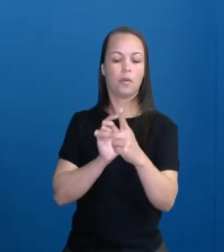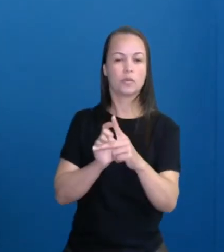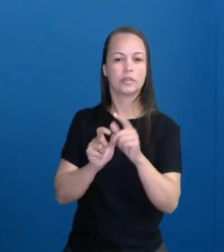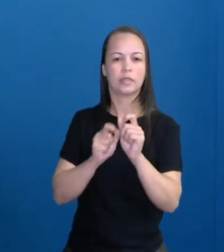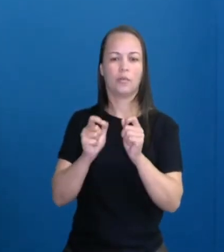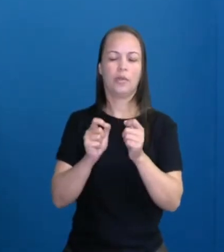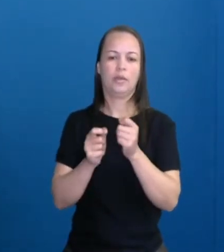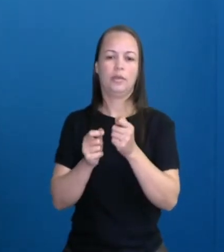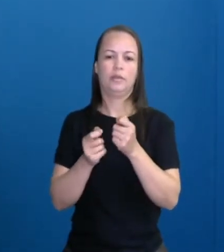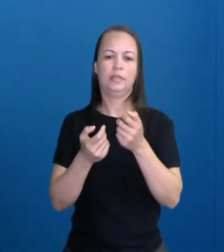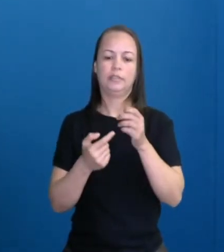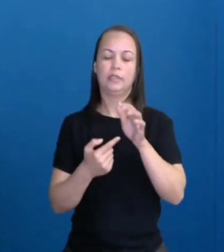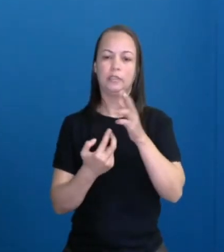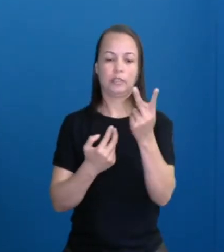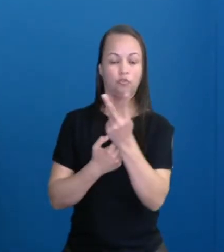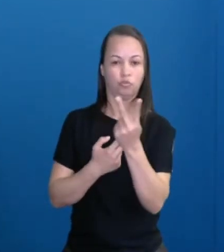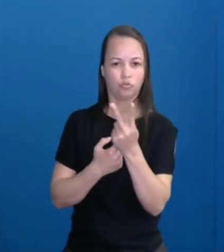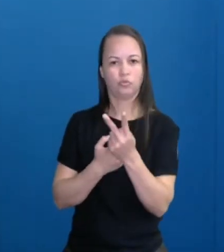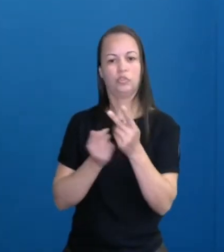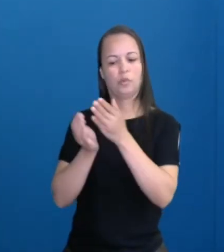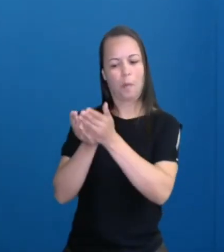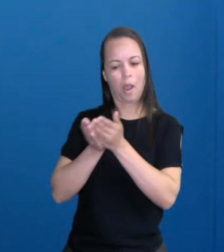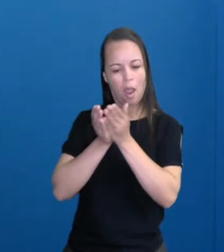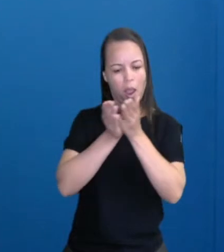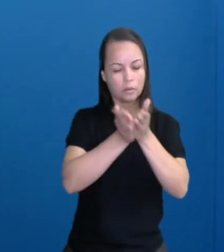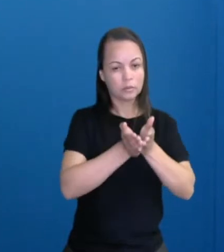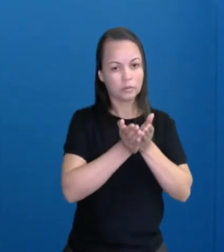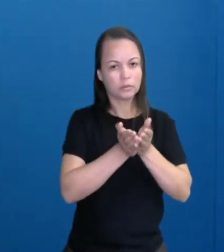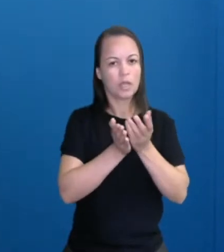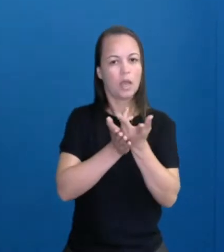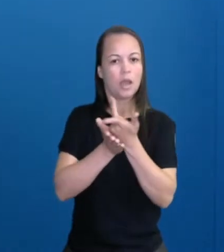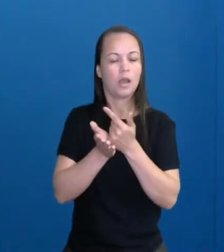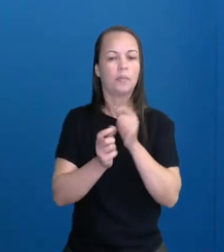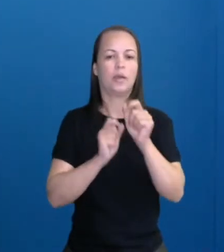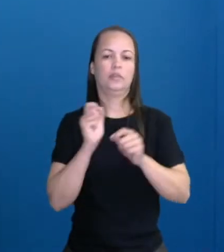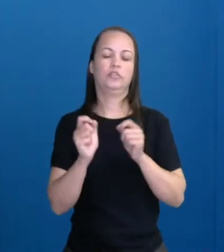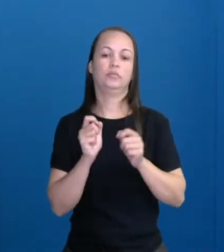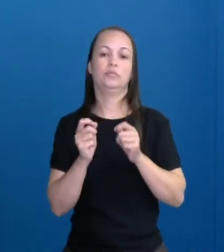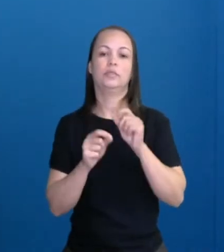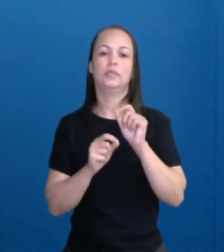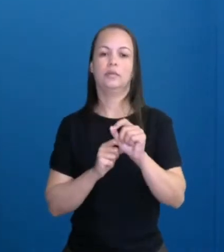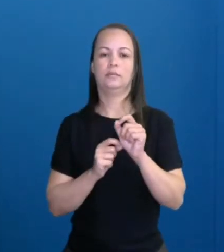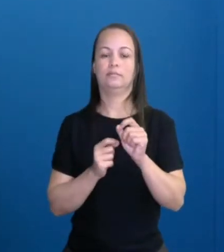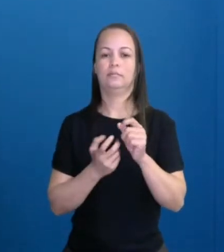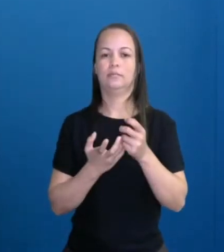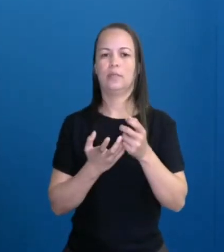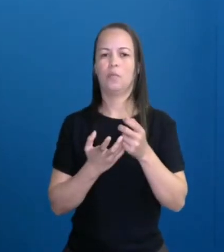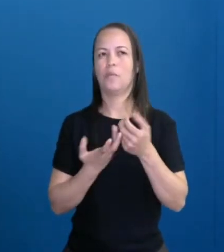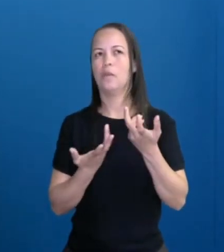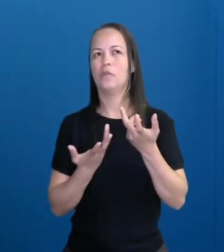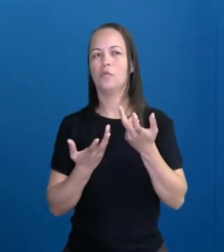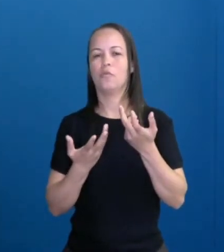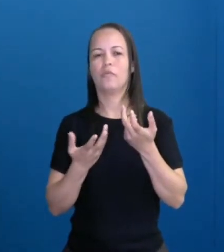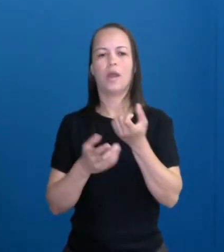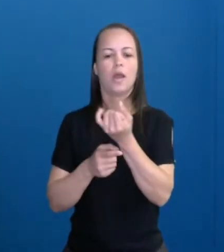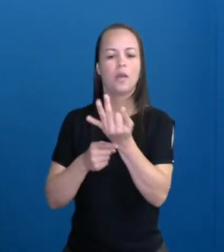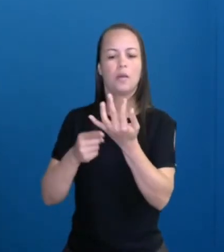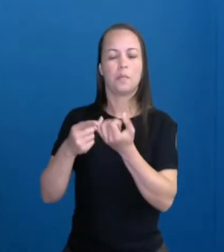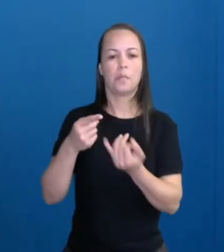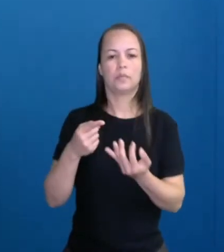entre as medidas dessas duas figuras e este valorzinho aqui, que no caso é 1/2, mede a constante